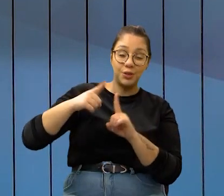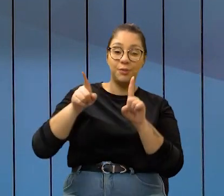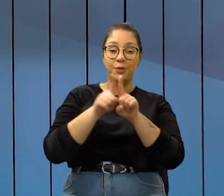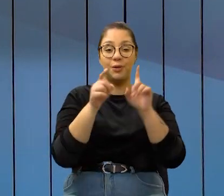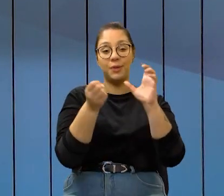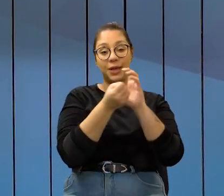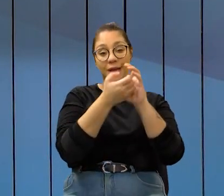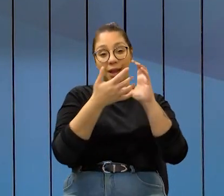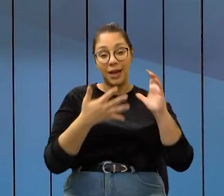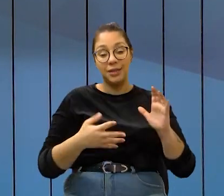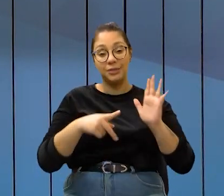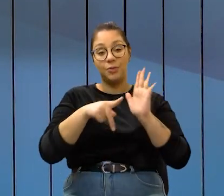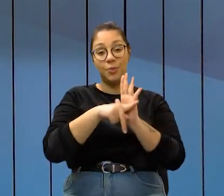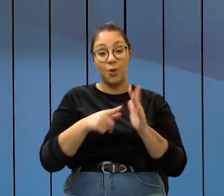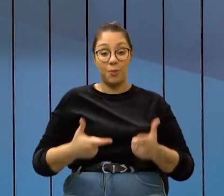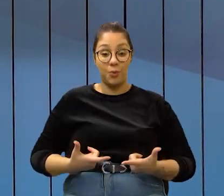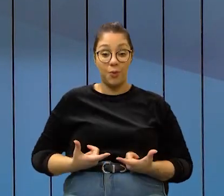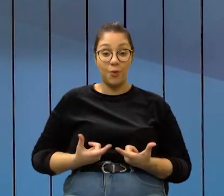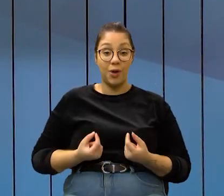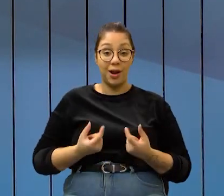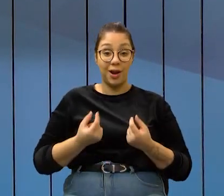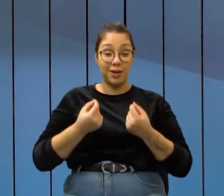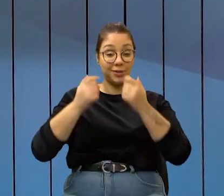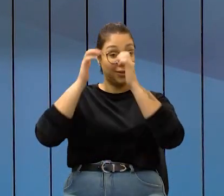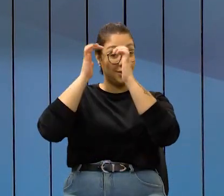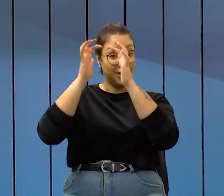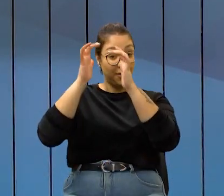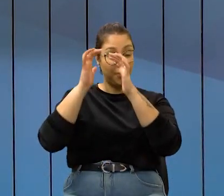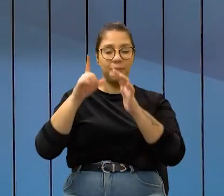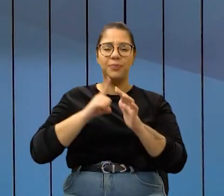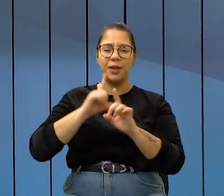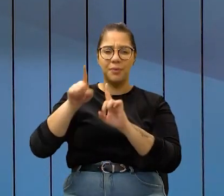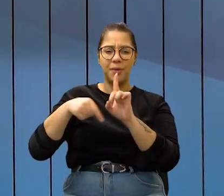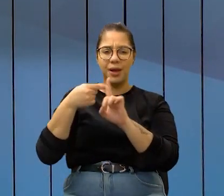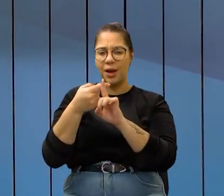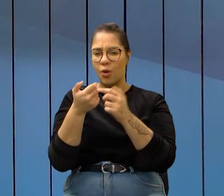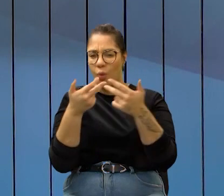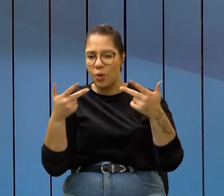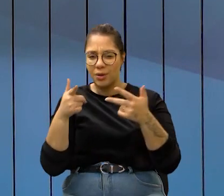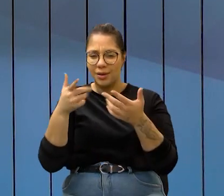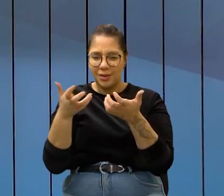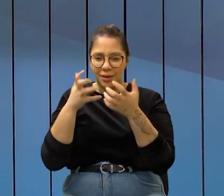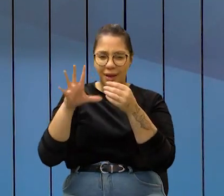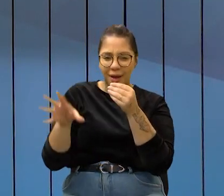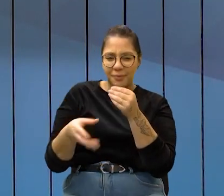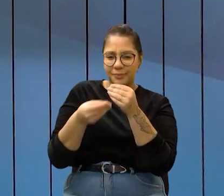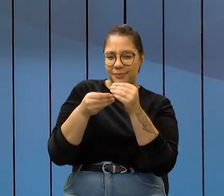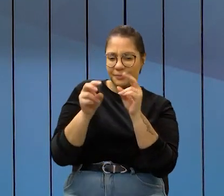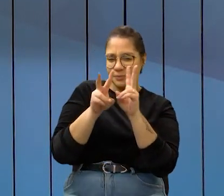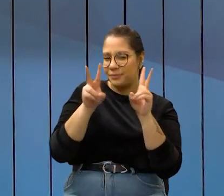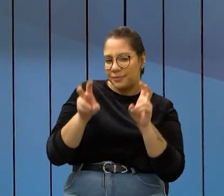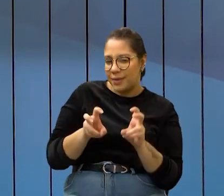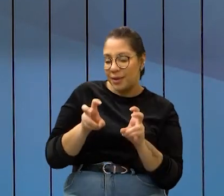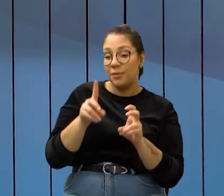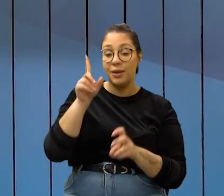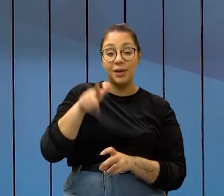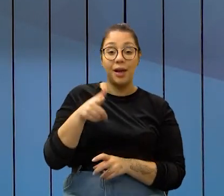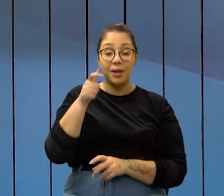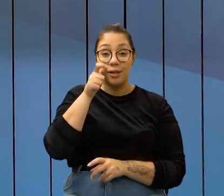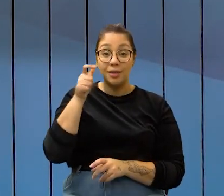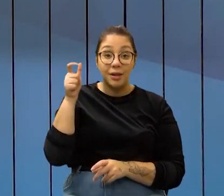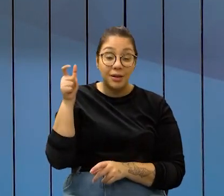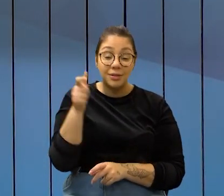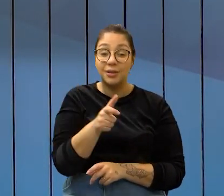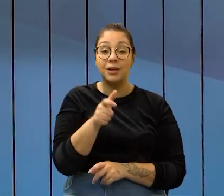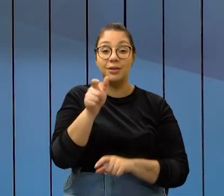sobre as características do câncer cerebral. Tem mais alguma coisa que você gostaria de acrescentar sobre,